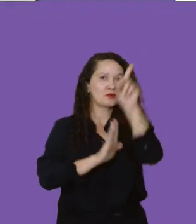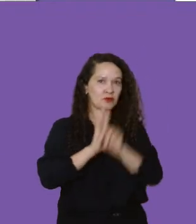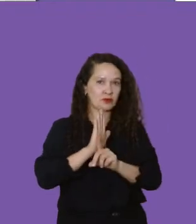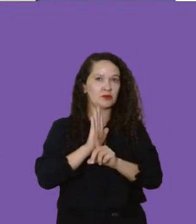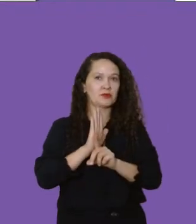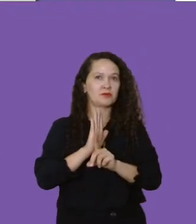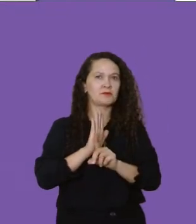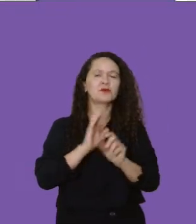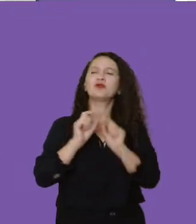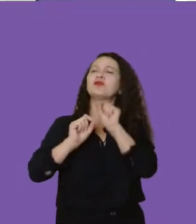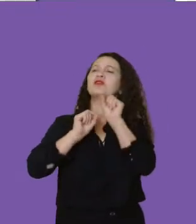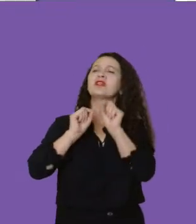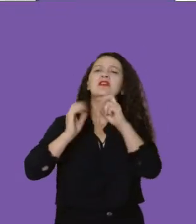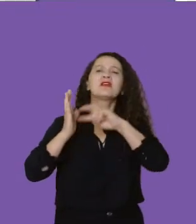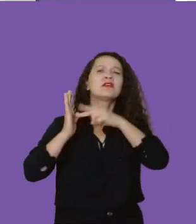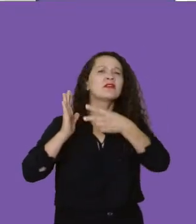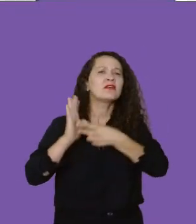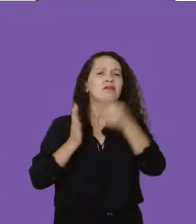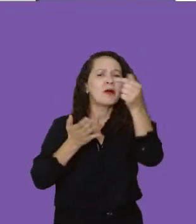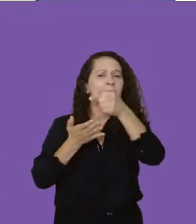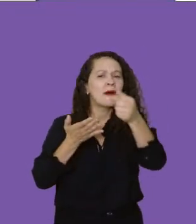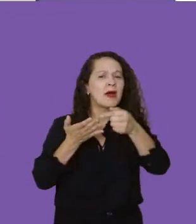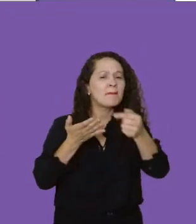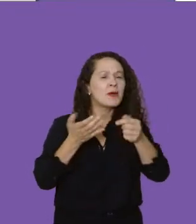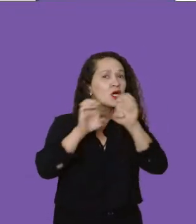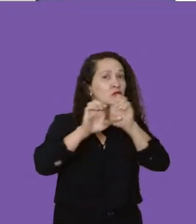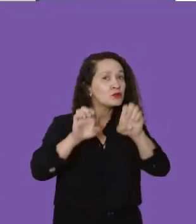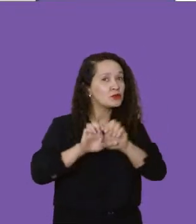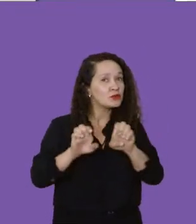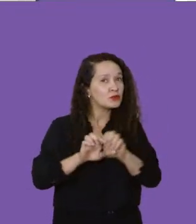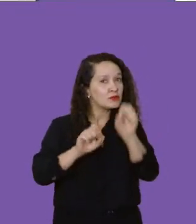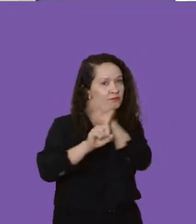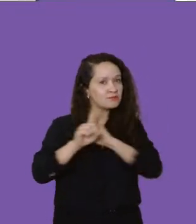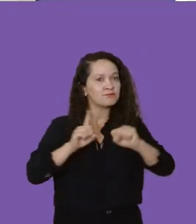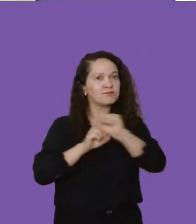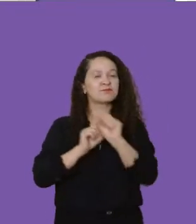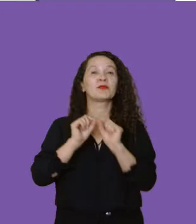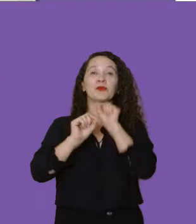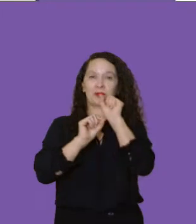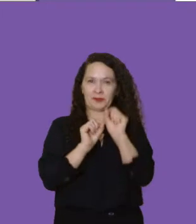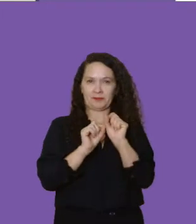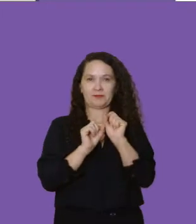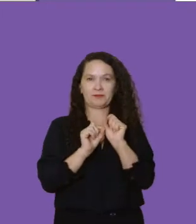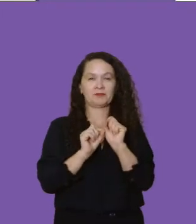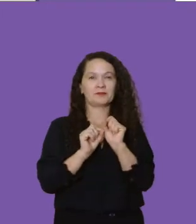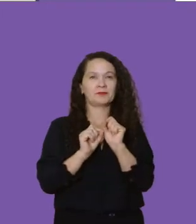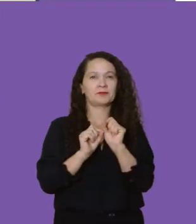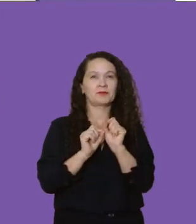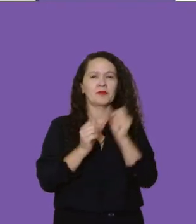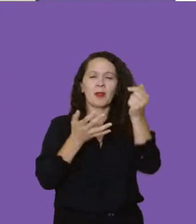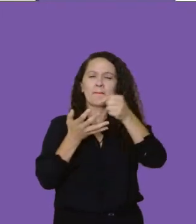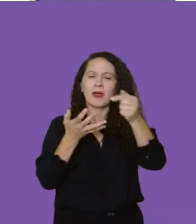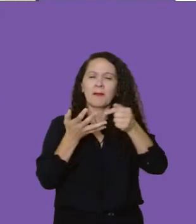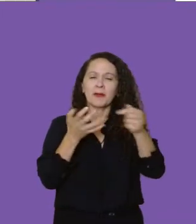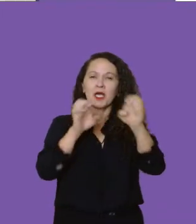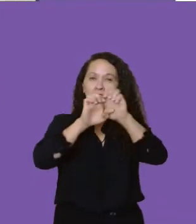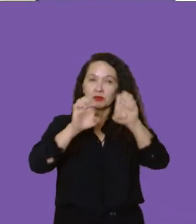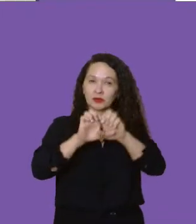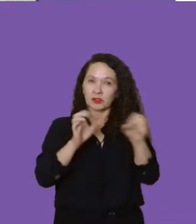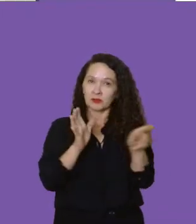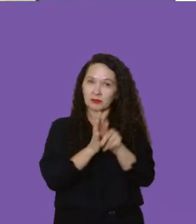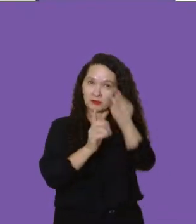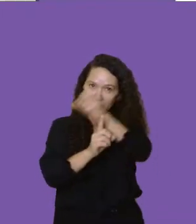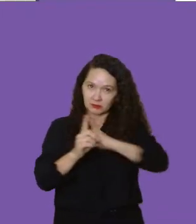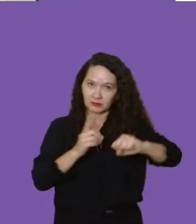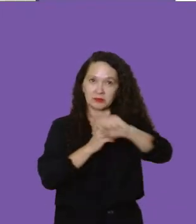direitos, que são elementos estruturantes de uma sociedade. Os elementos estruturantes de uma